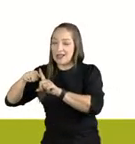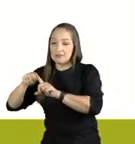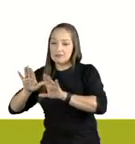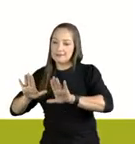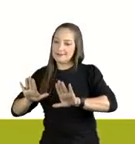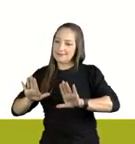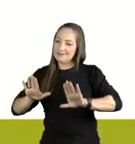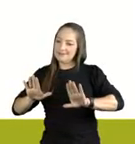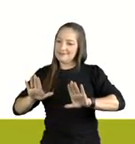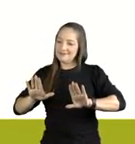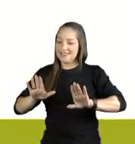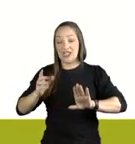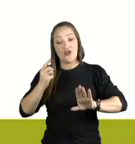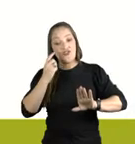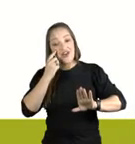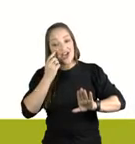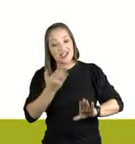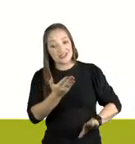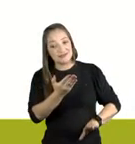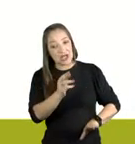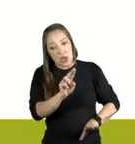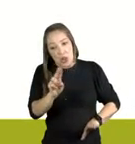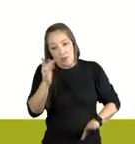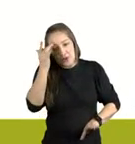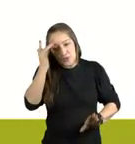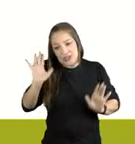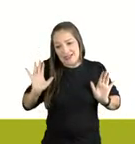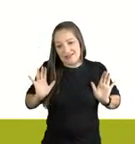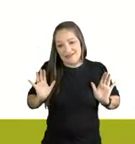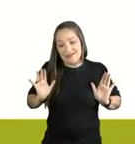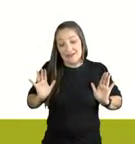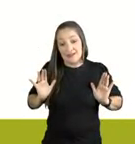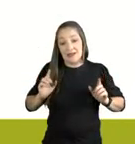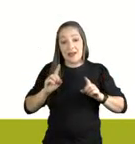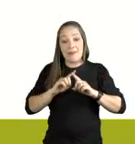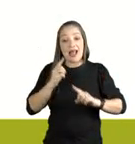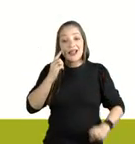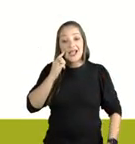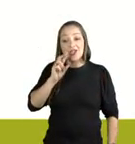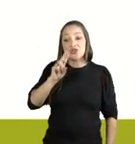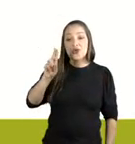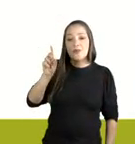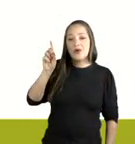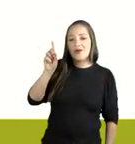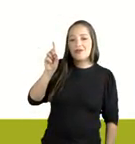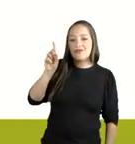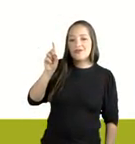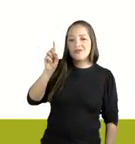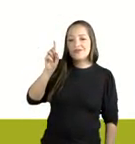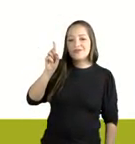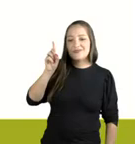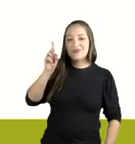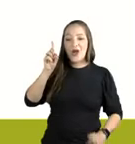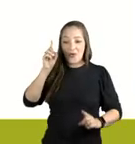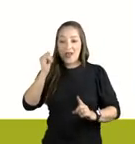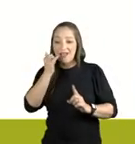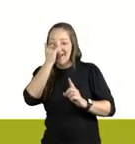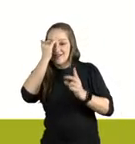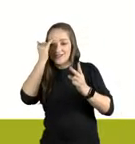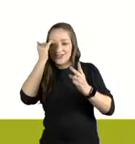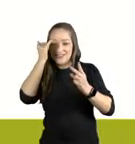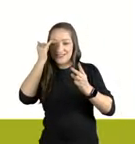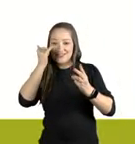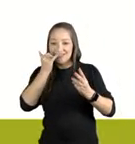que é isso aqui. Não posso falar o nome? Não sei. Mas aqui que é o nome. Ó, um que engana 3, que engana 4, que